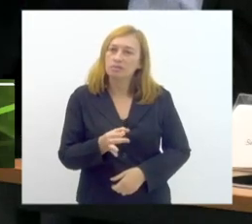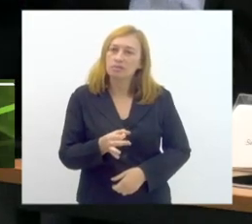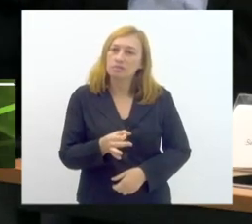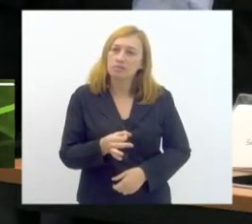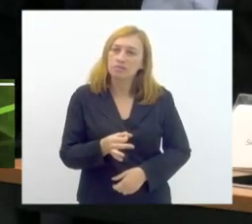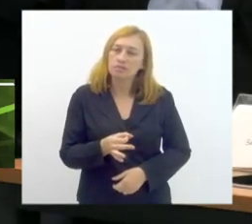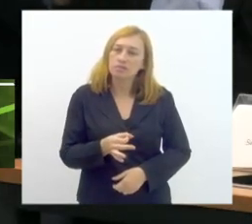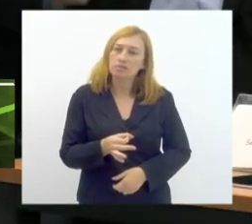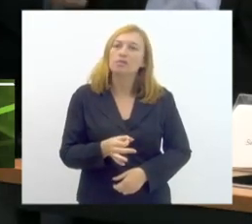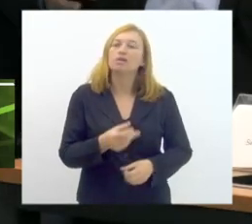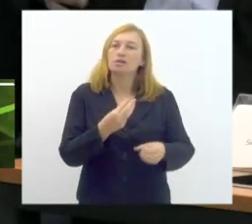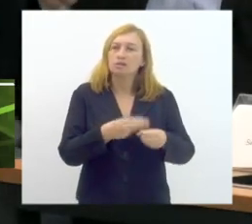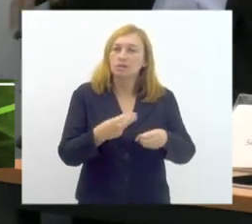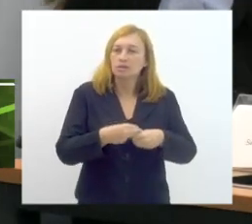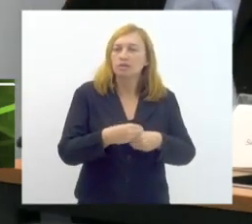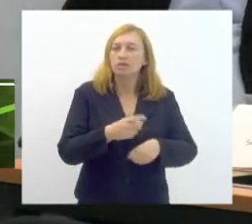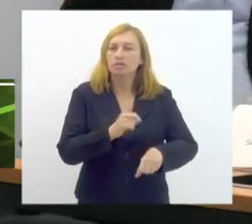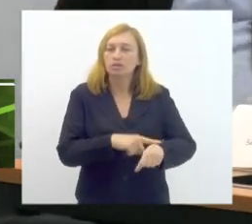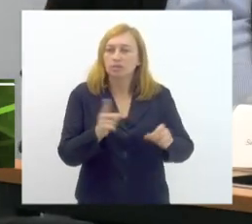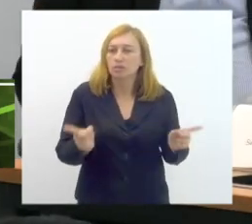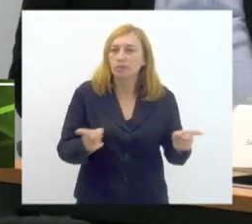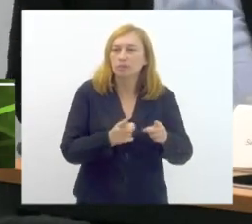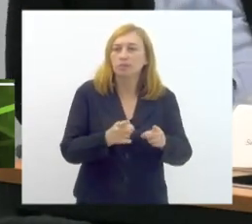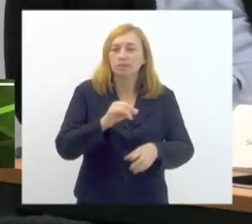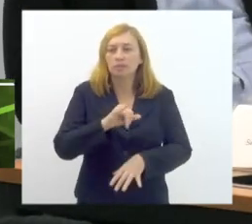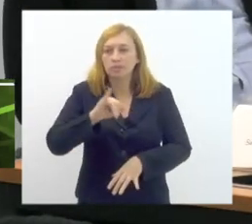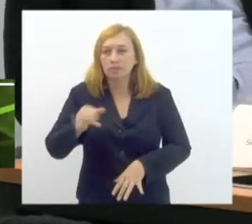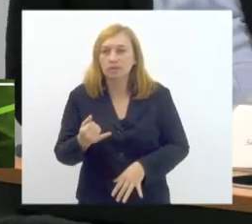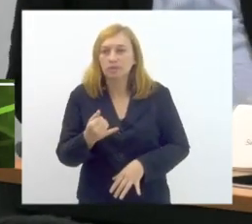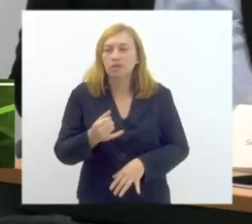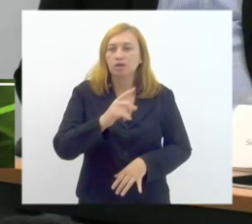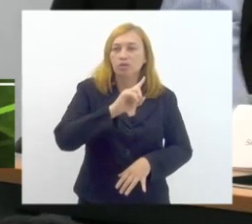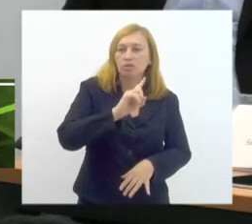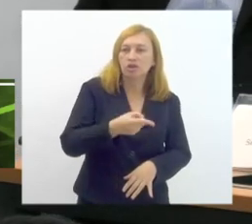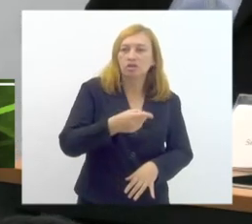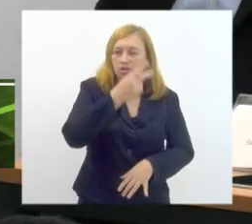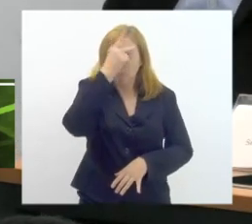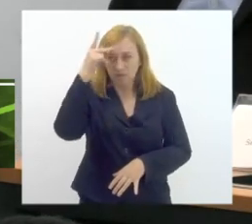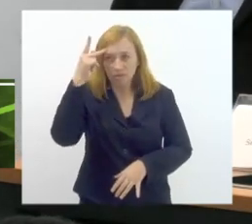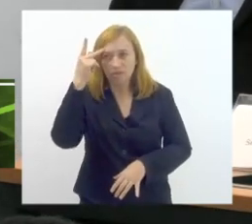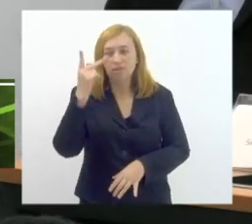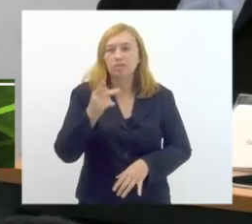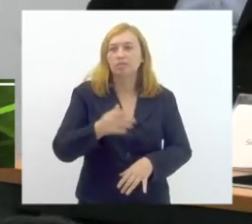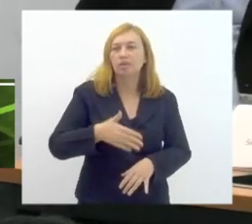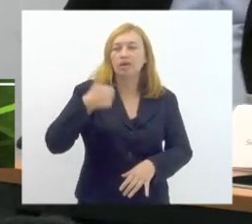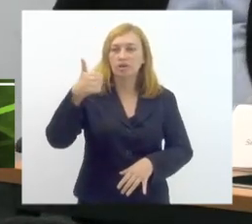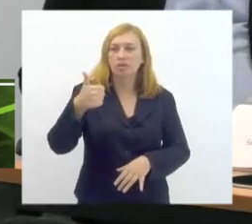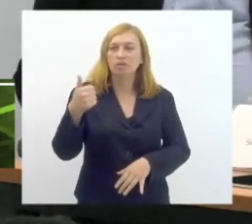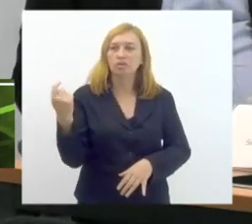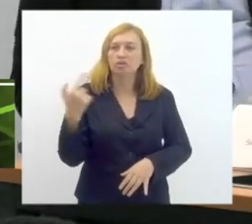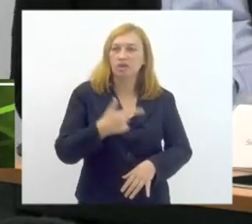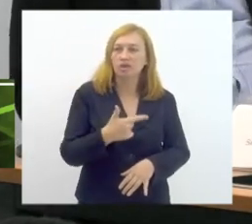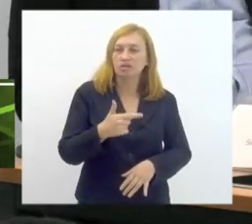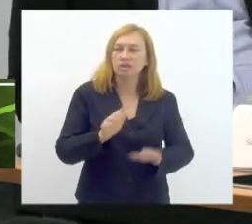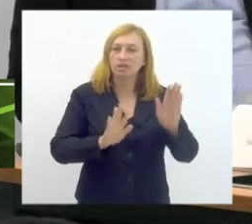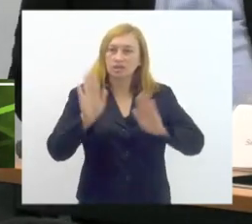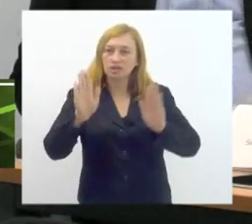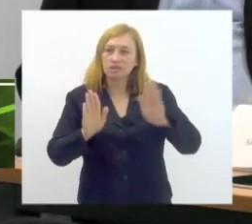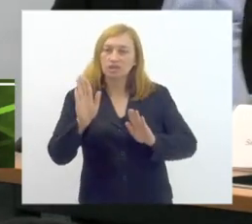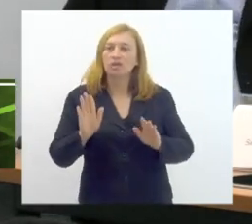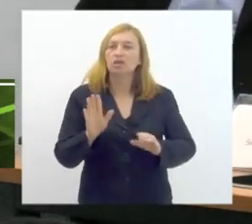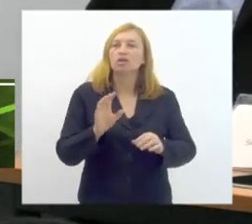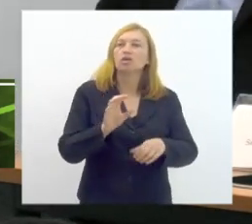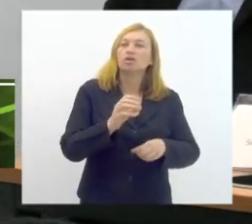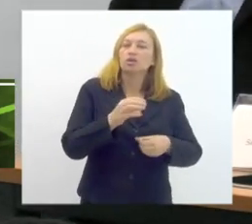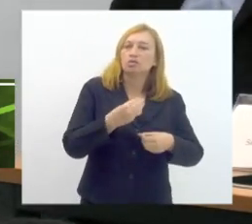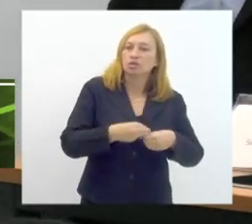principalmente para os municípios de menor porte, você aproveitar uma escala de 1 milhão de habitantes, muito melhor do que você fazer uma licitação para um município de 8 mil, o